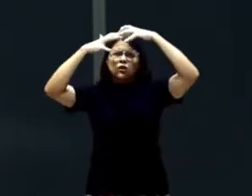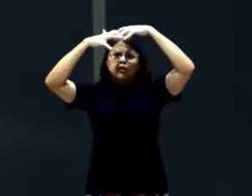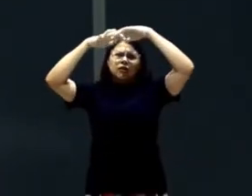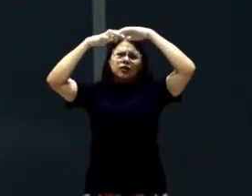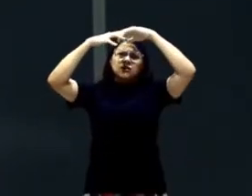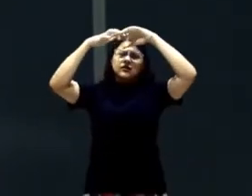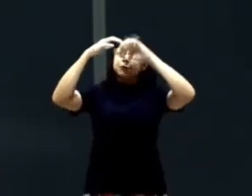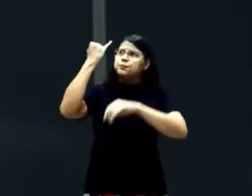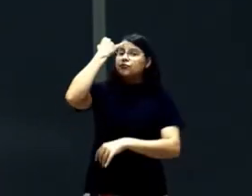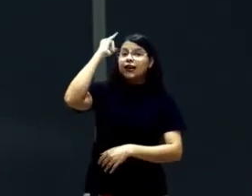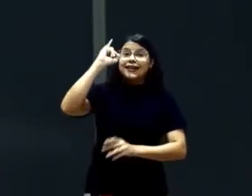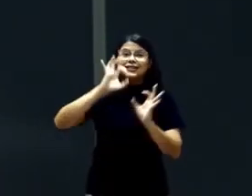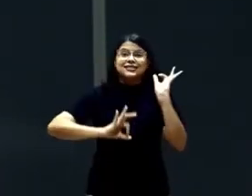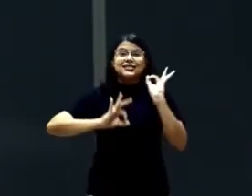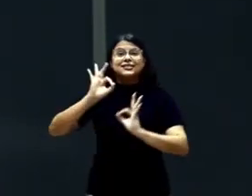desenrolar um plano para